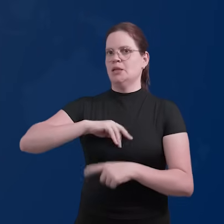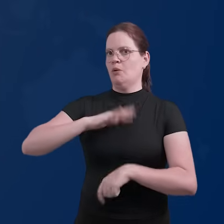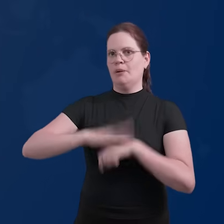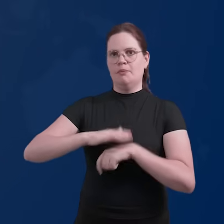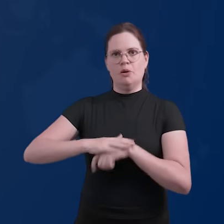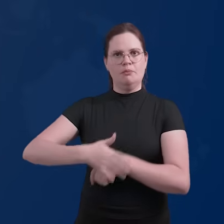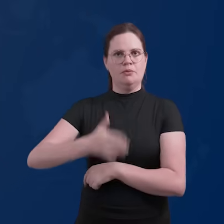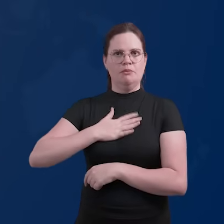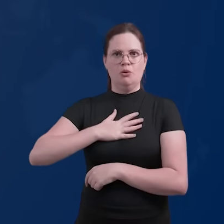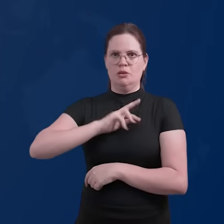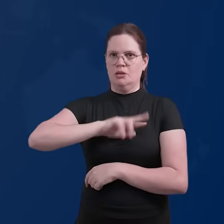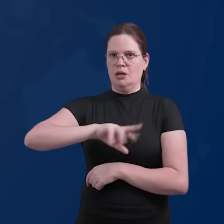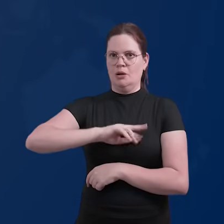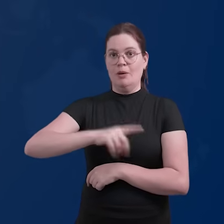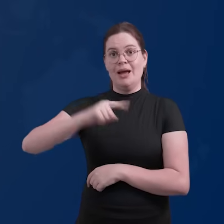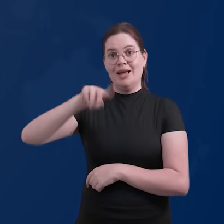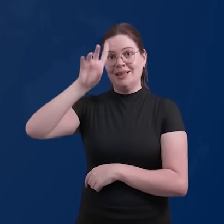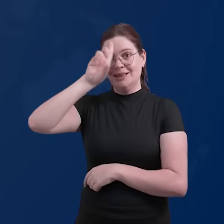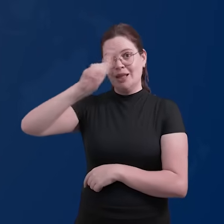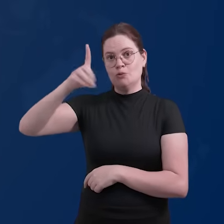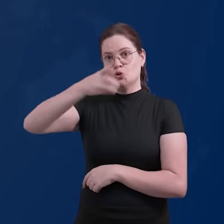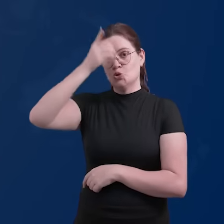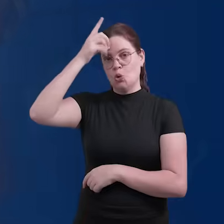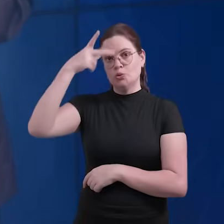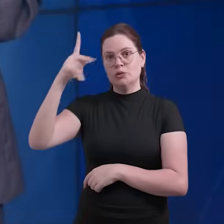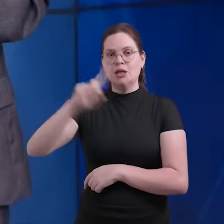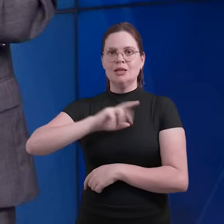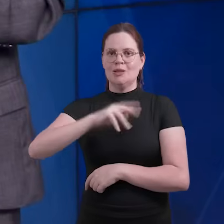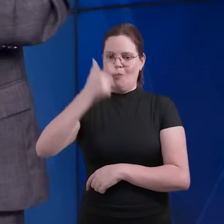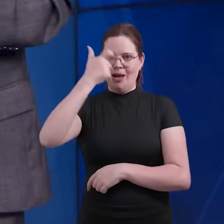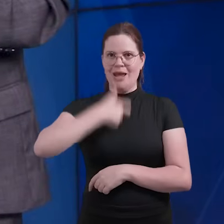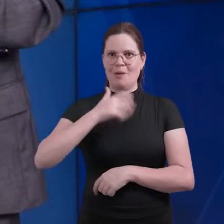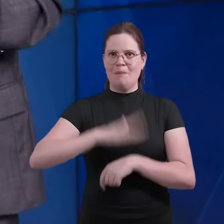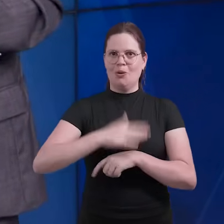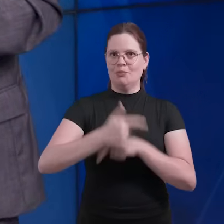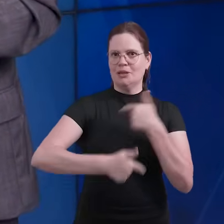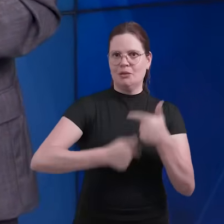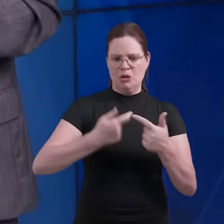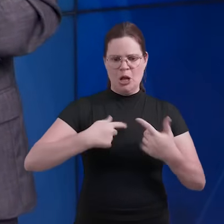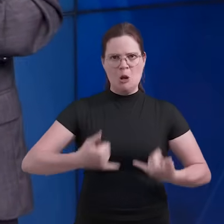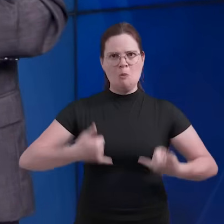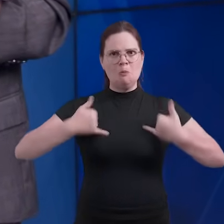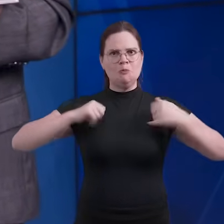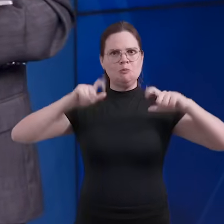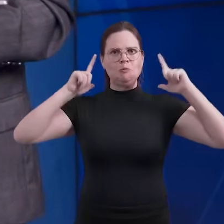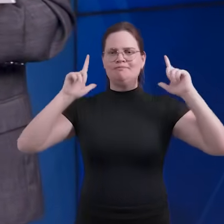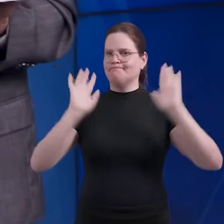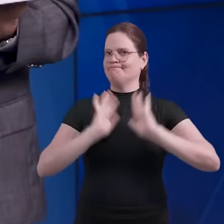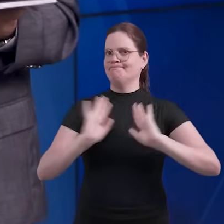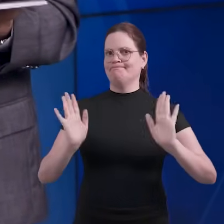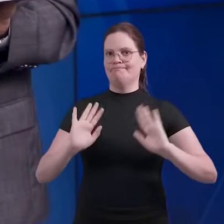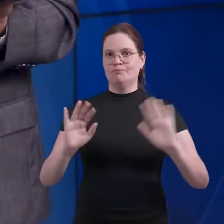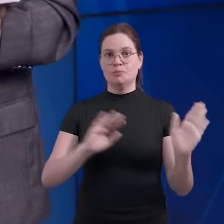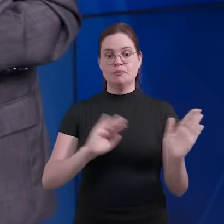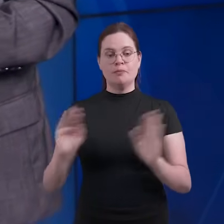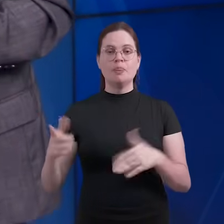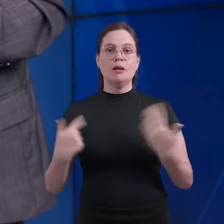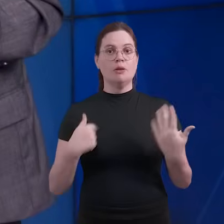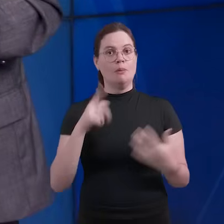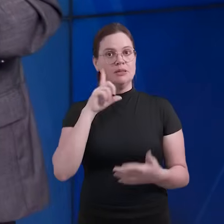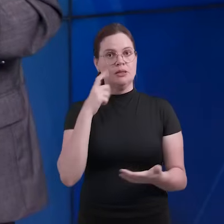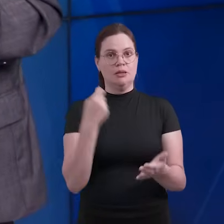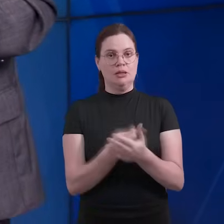para que ninguém se glorie. Então, caminhando para outra direção, a direção das obras, aí é outra direção. A pessoa tem opção para fazer